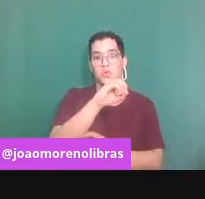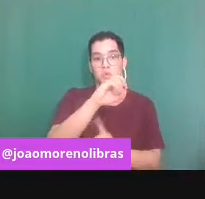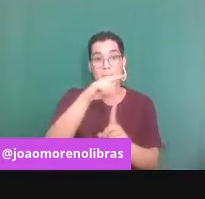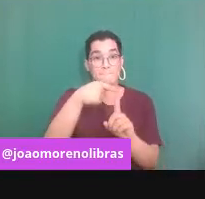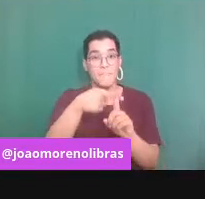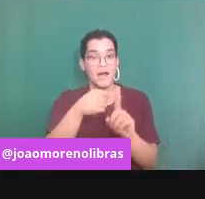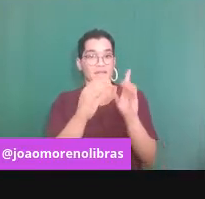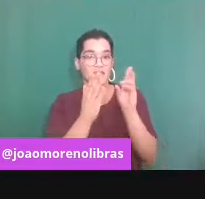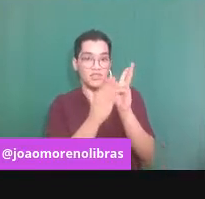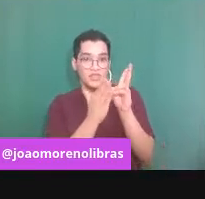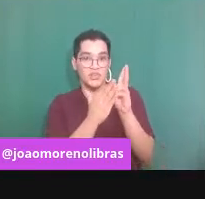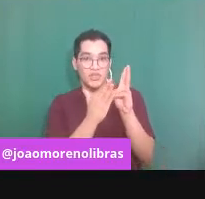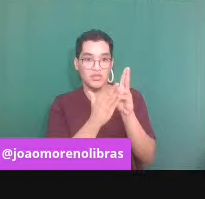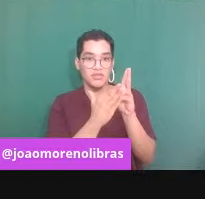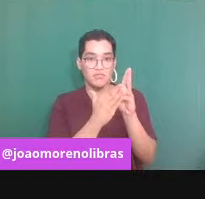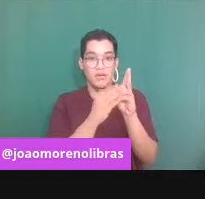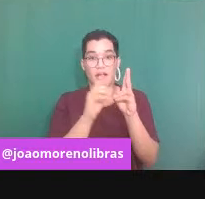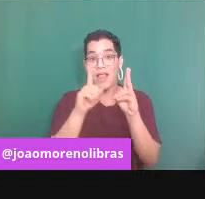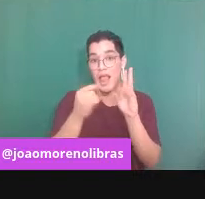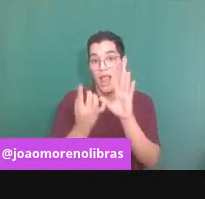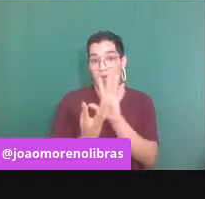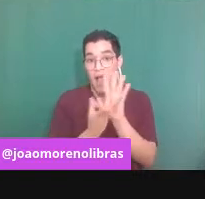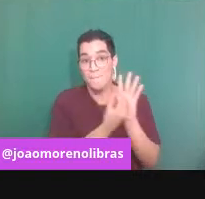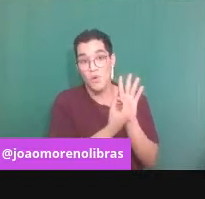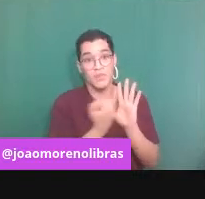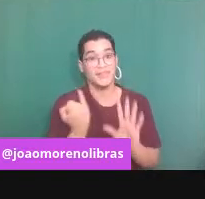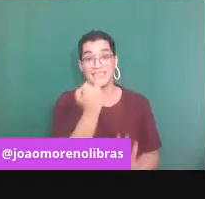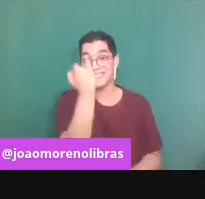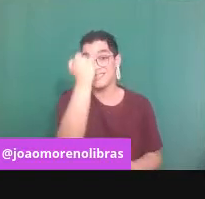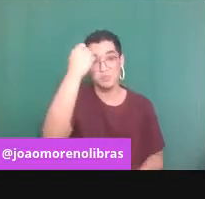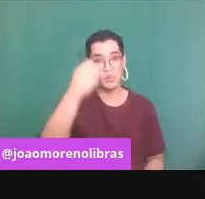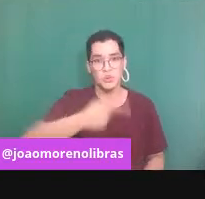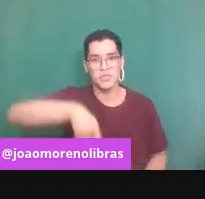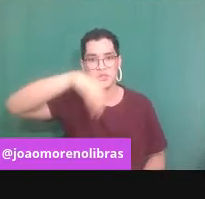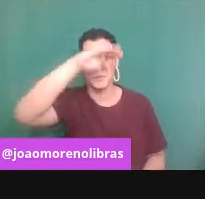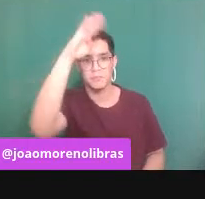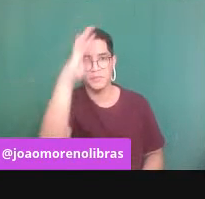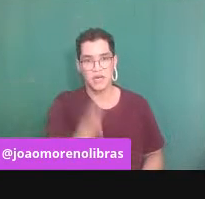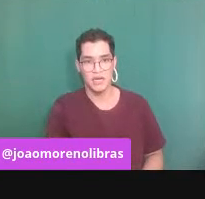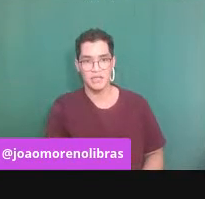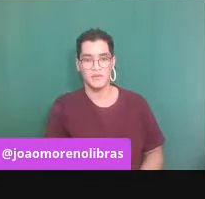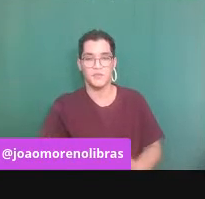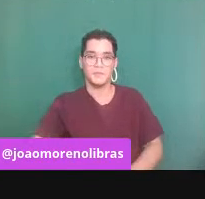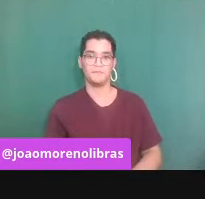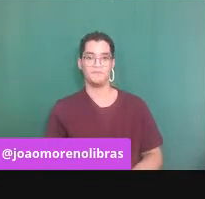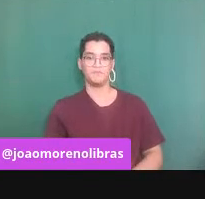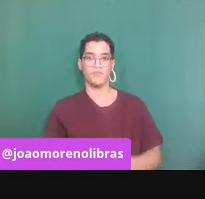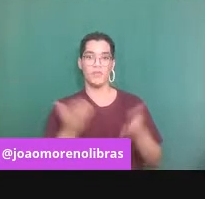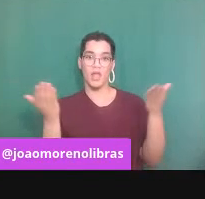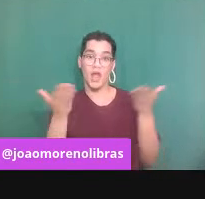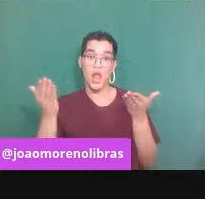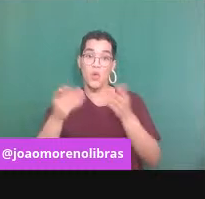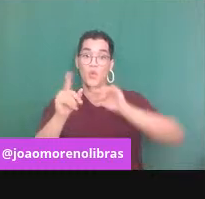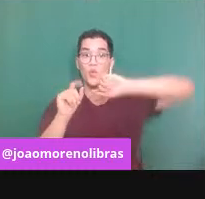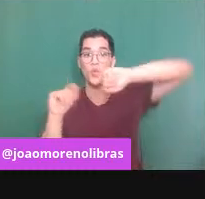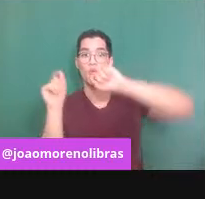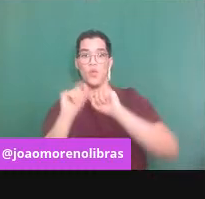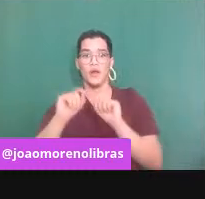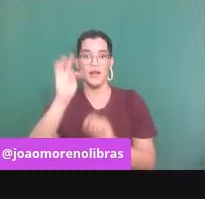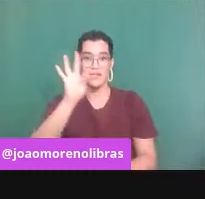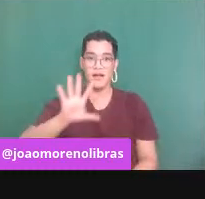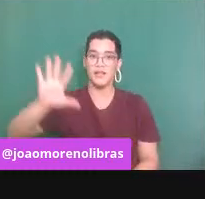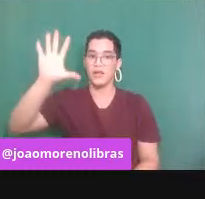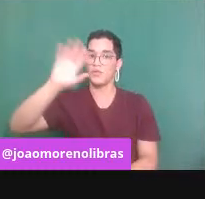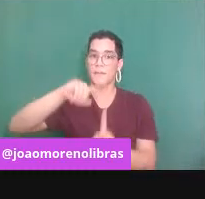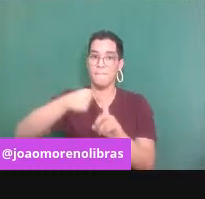abordagem de toda essa questão. Bom, no quadro teórico-metodológico atual, os estudos da linguística